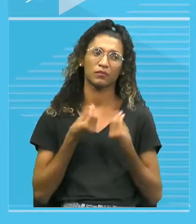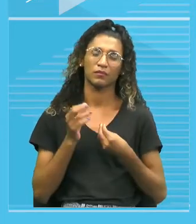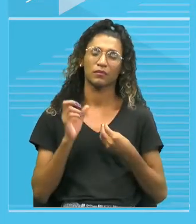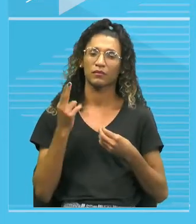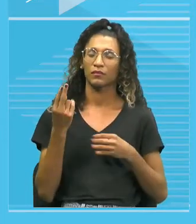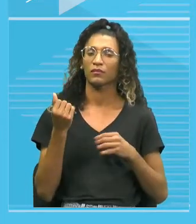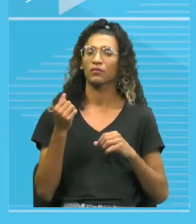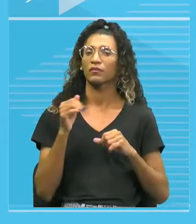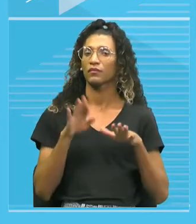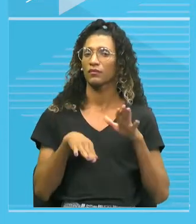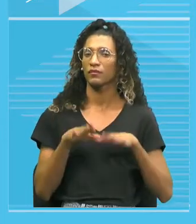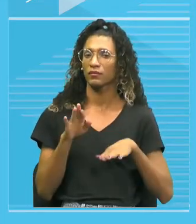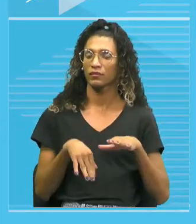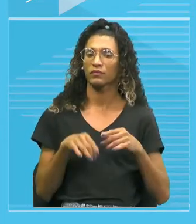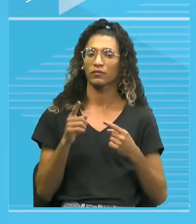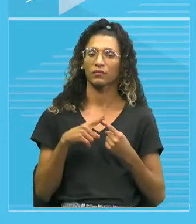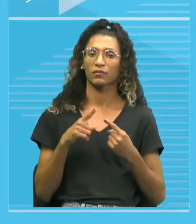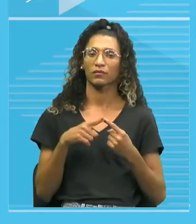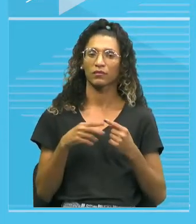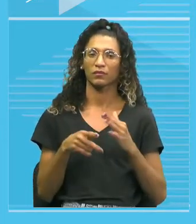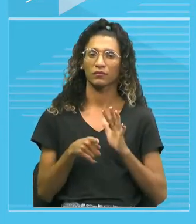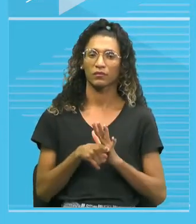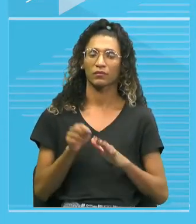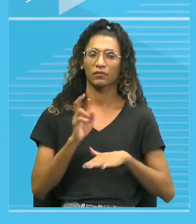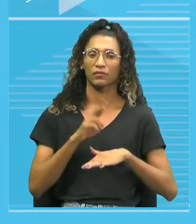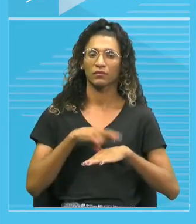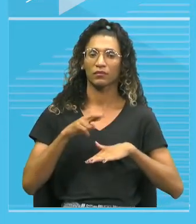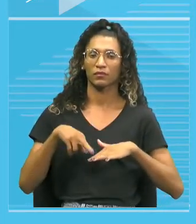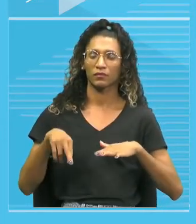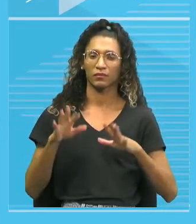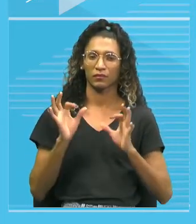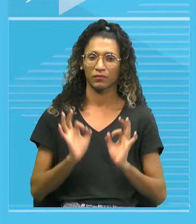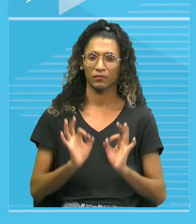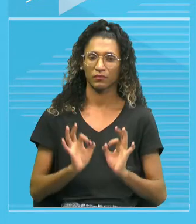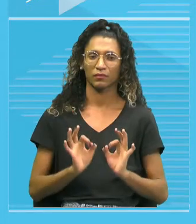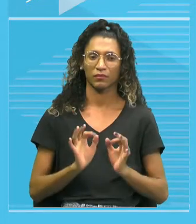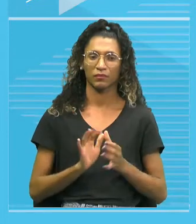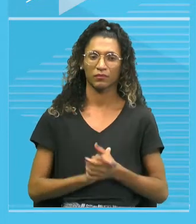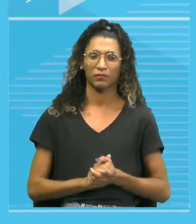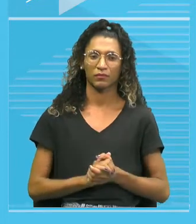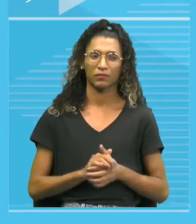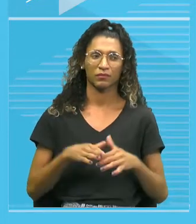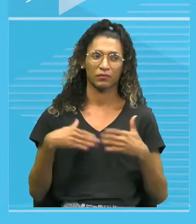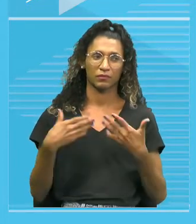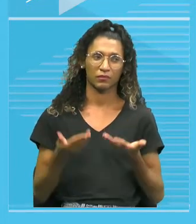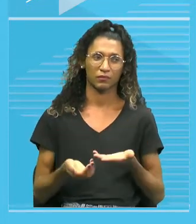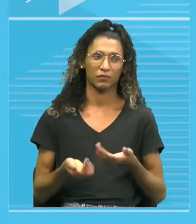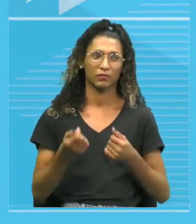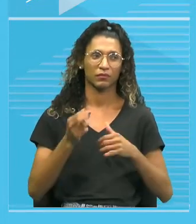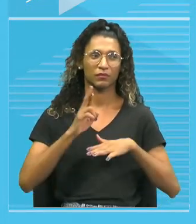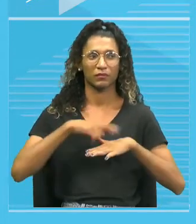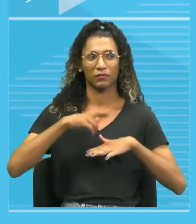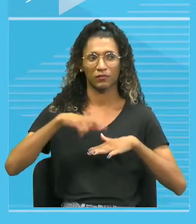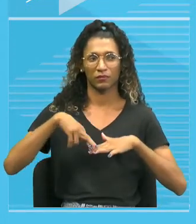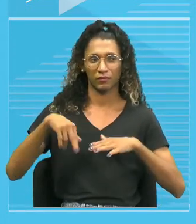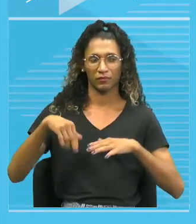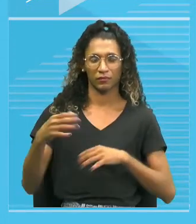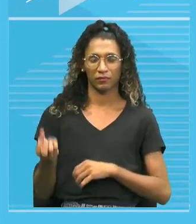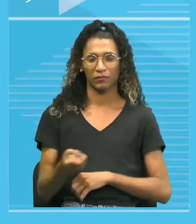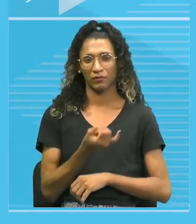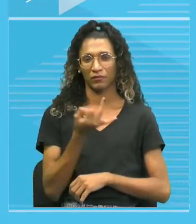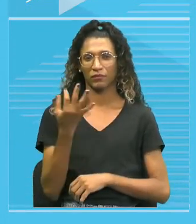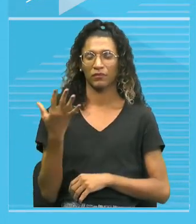radiação a que ele se expôs. Tá bom? Tudo bem? Então vamos lá, os efeitos da radiação dependem da dose, do tipo e da